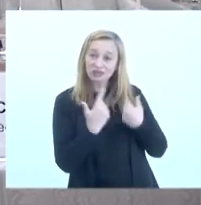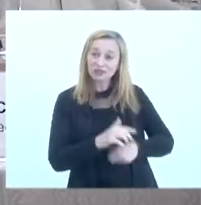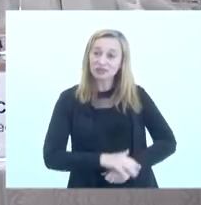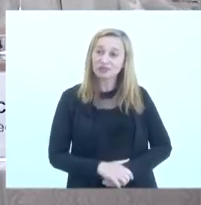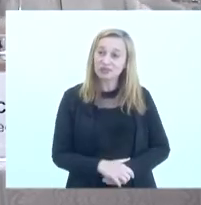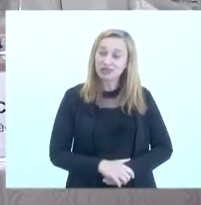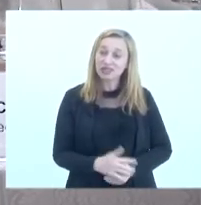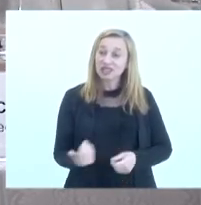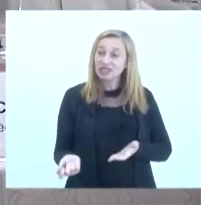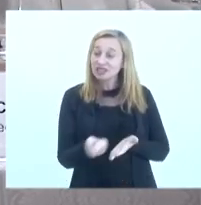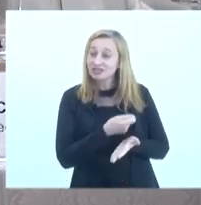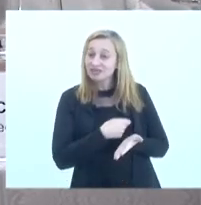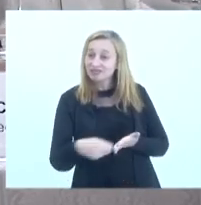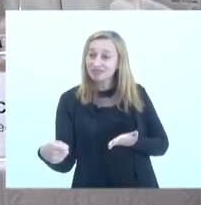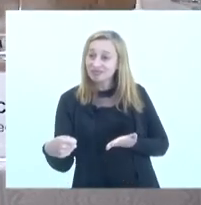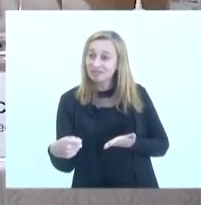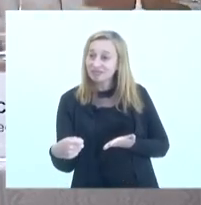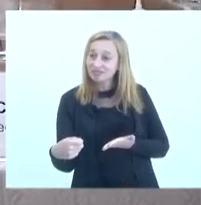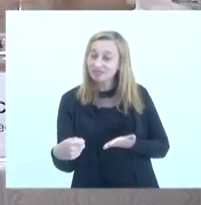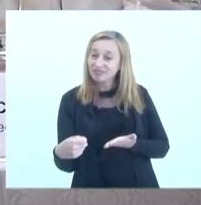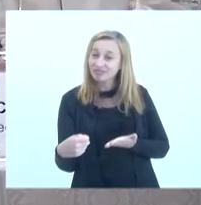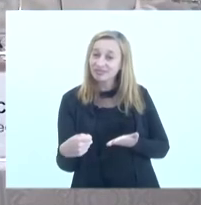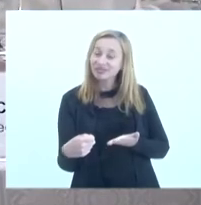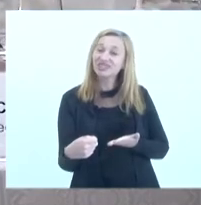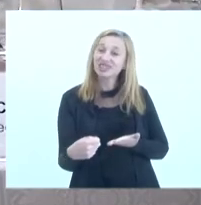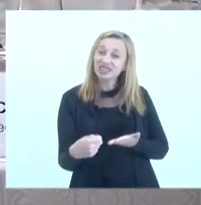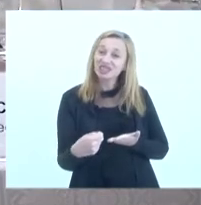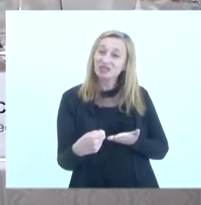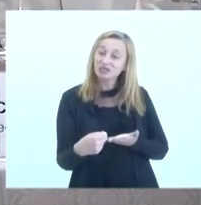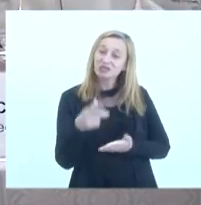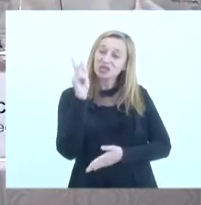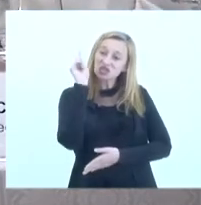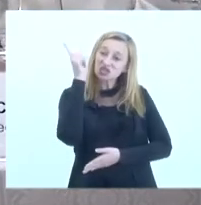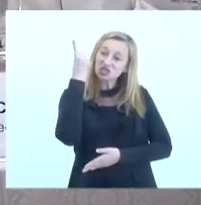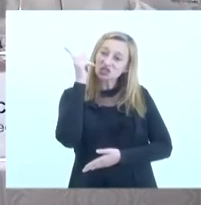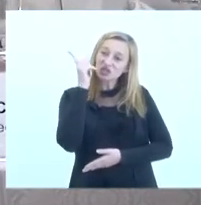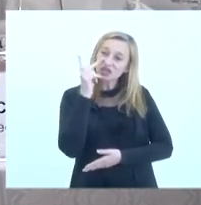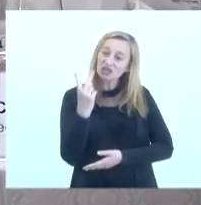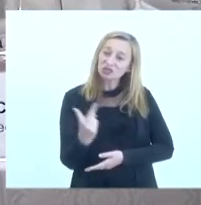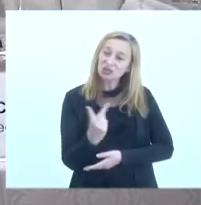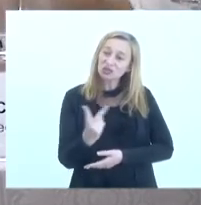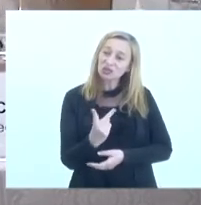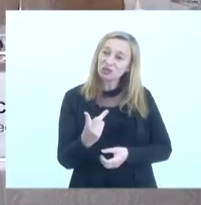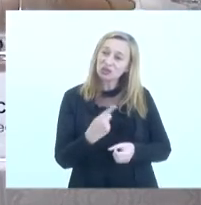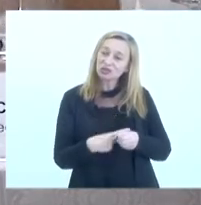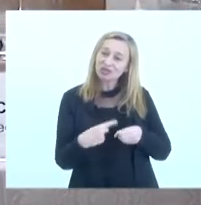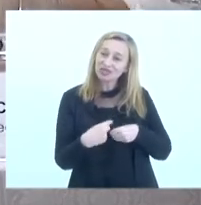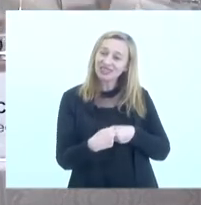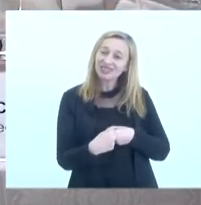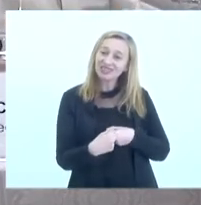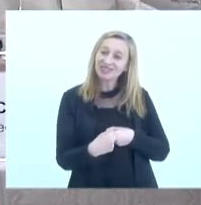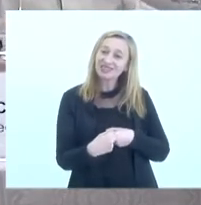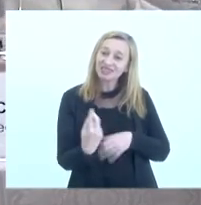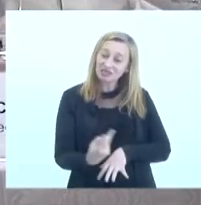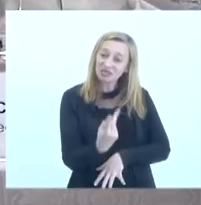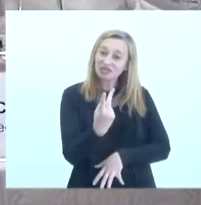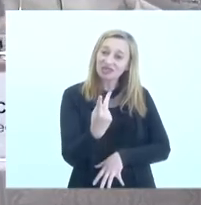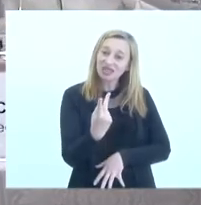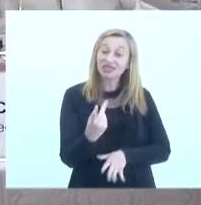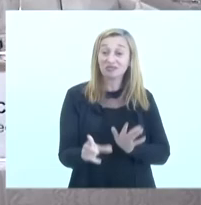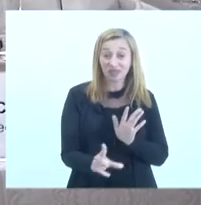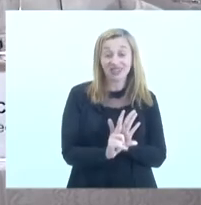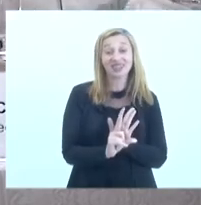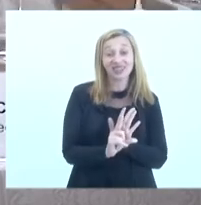que escreveram a história desses municípios que vão ser beneficiados com essa